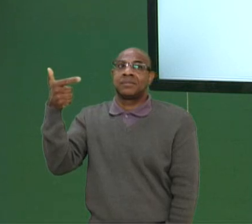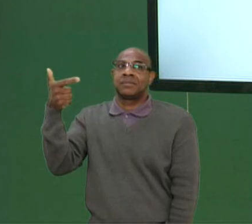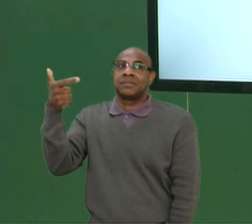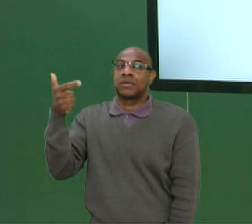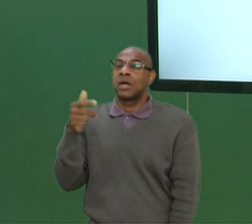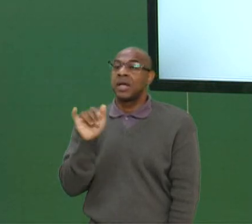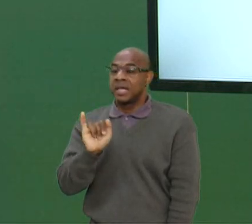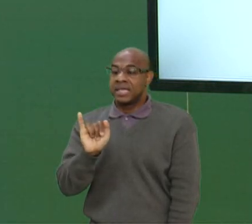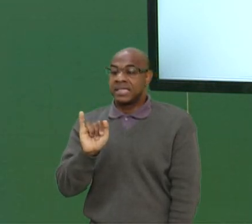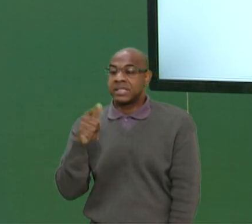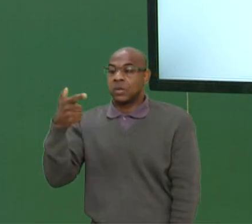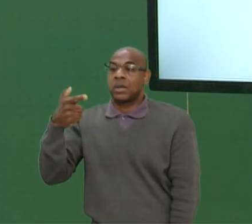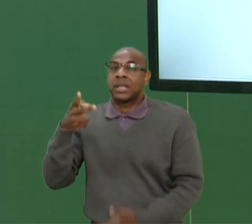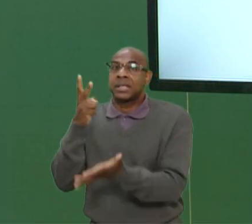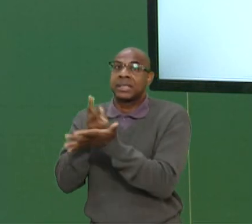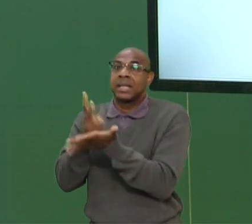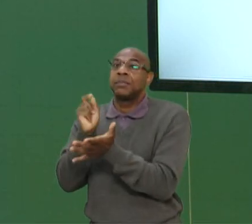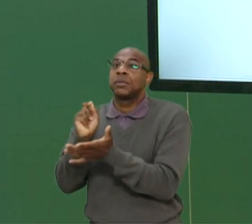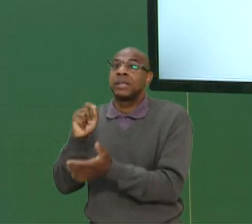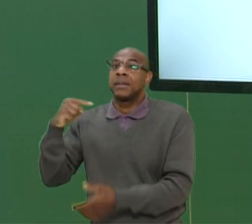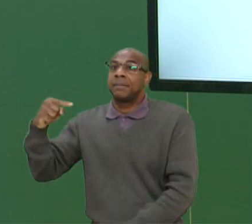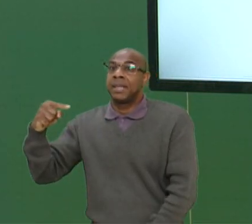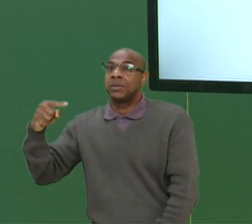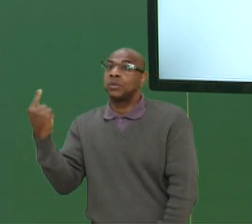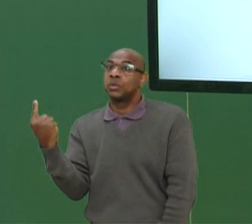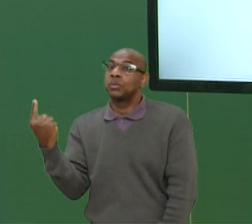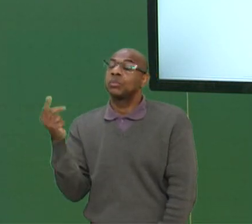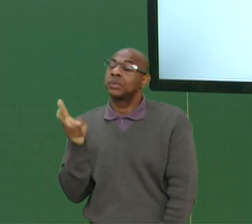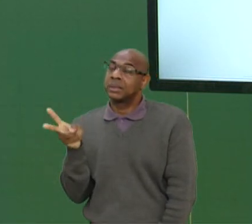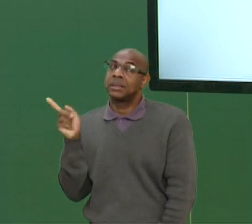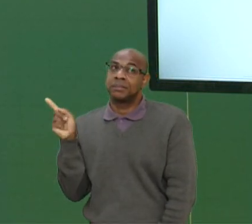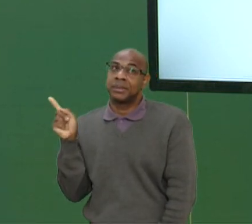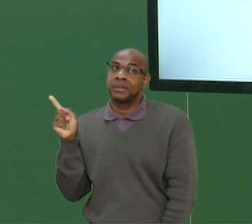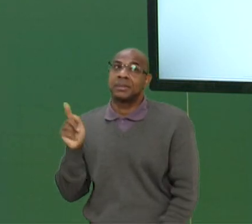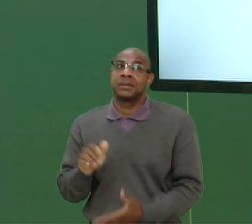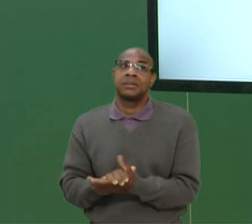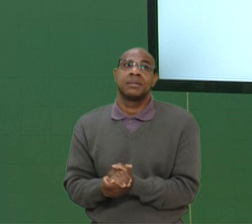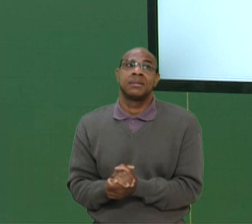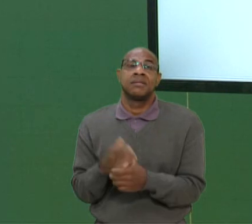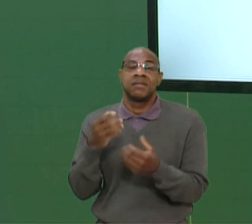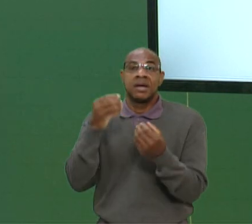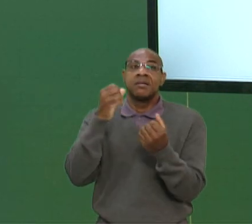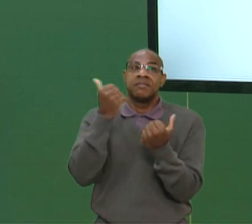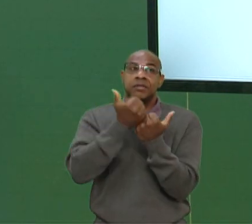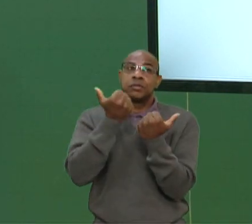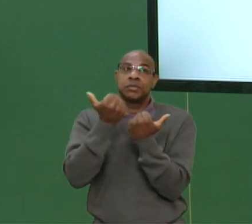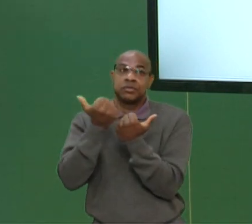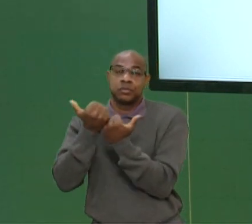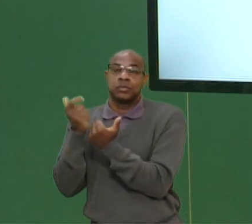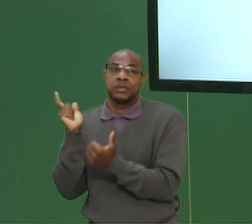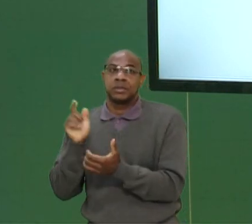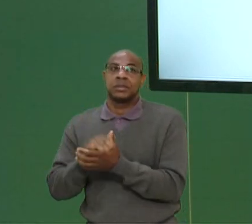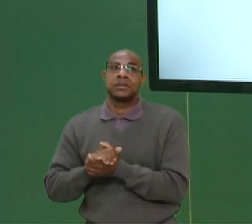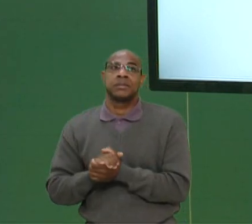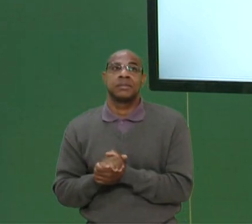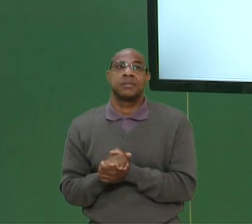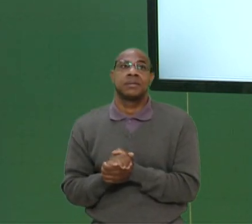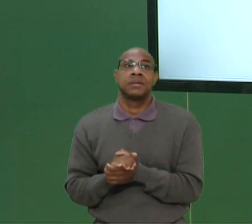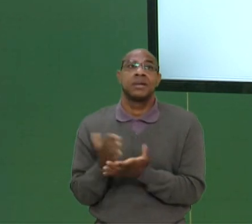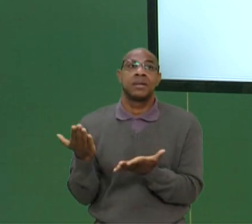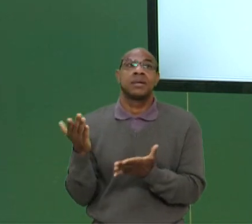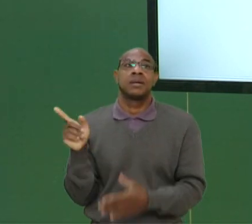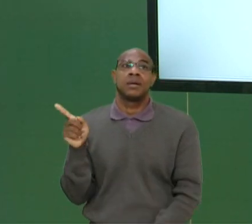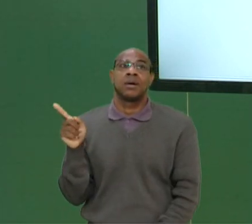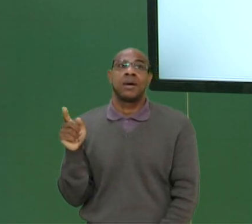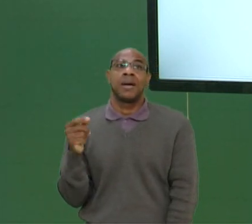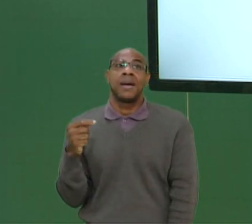Menos 1. E vamos substituir. Então, menos 2 menos 6i menos 2i.